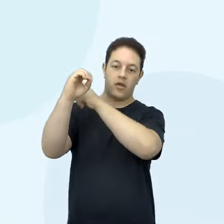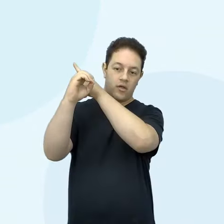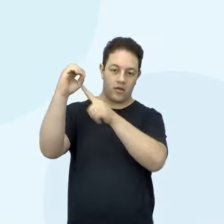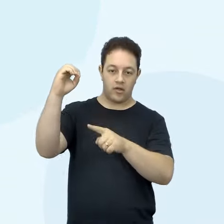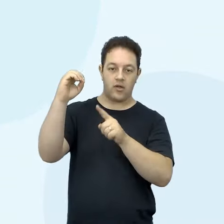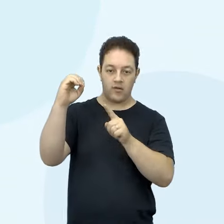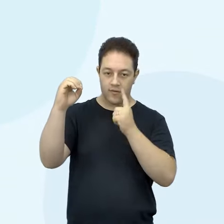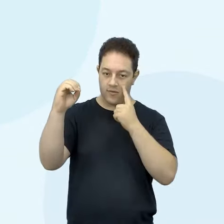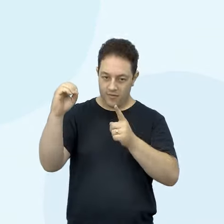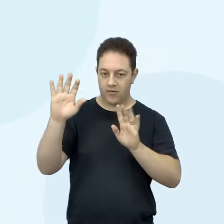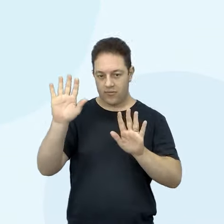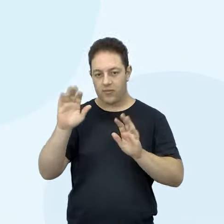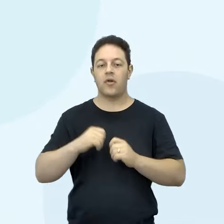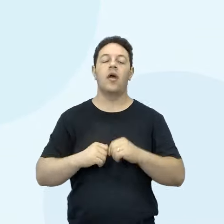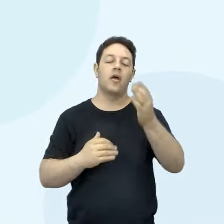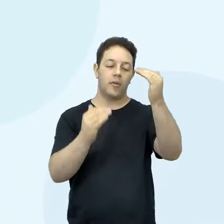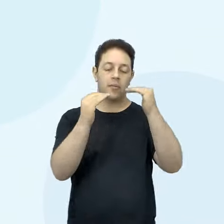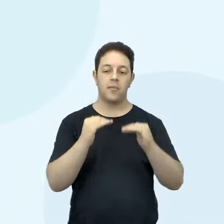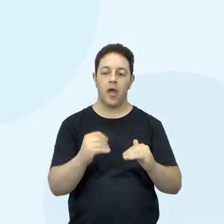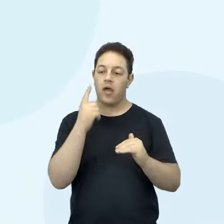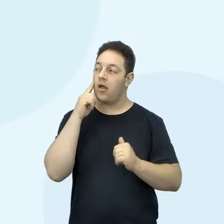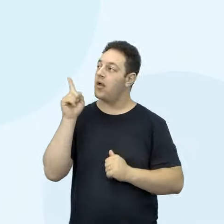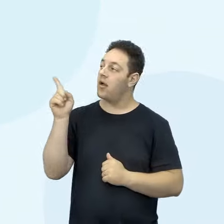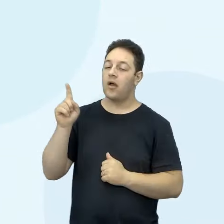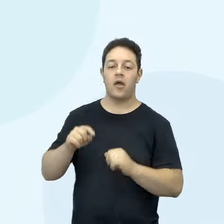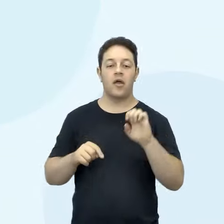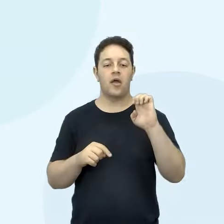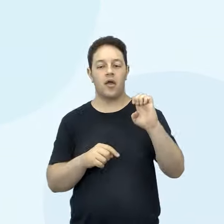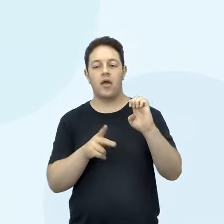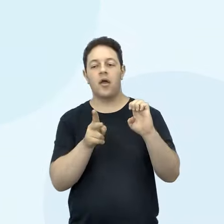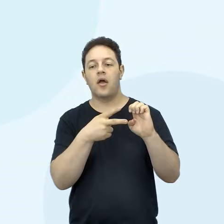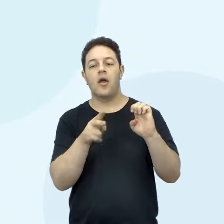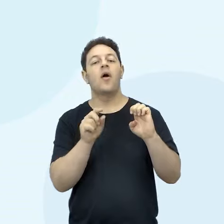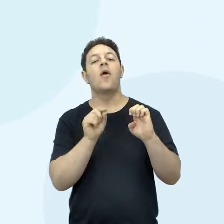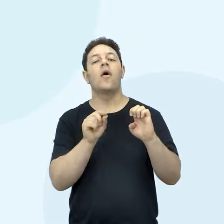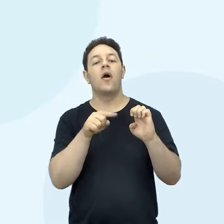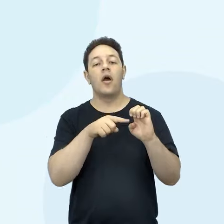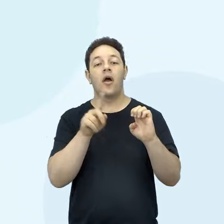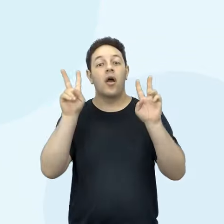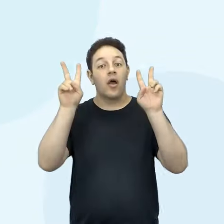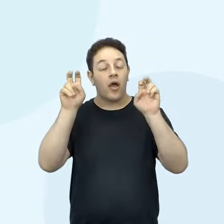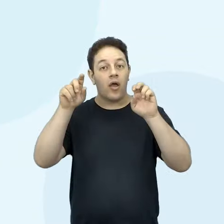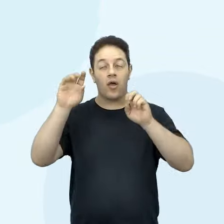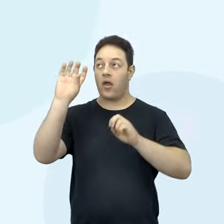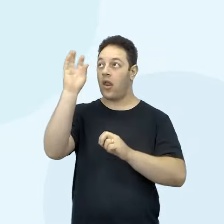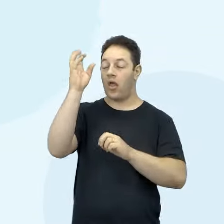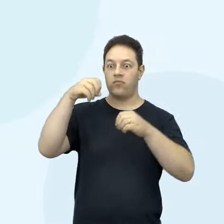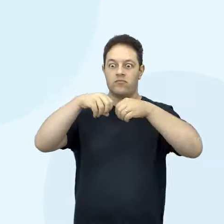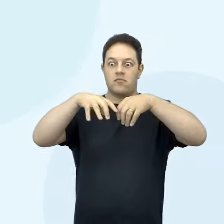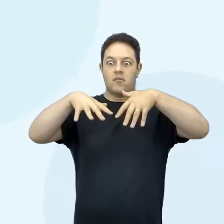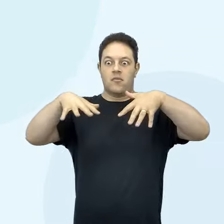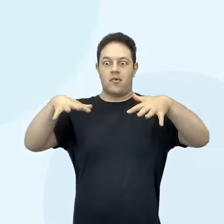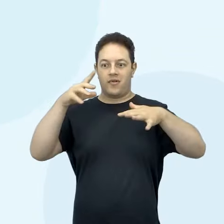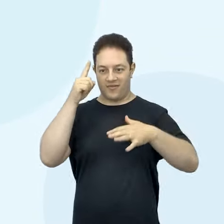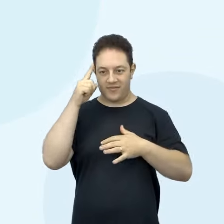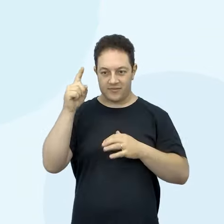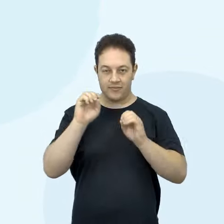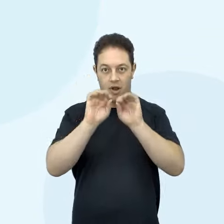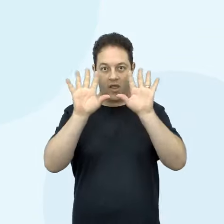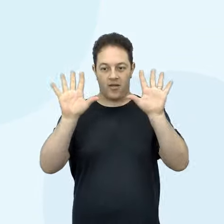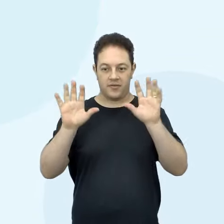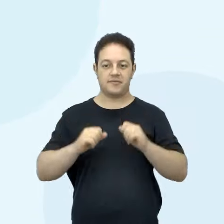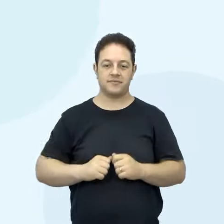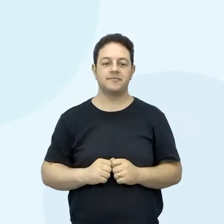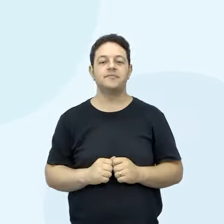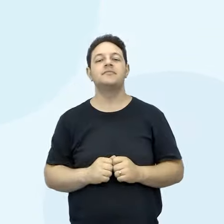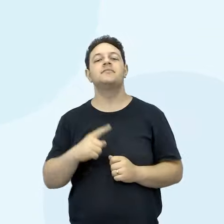menos simplificado do que eu tinha lá, ó. Essa aqui é da lâmpada fluorescente. Se eu dividir